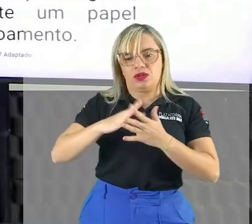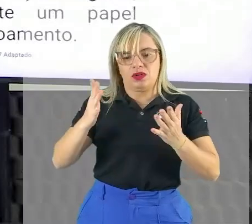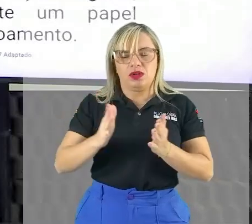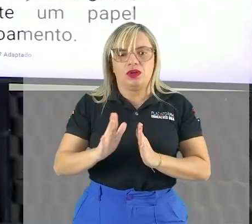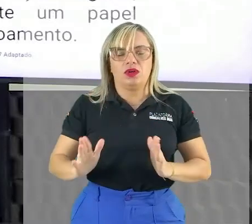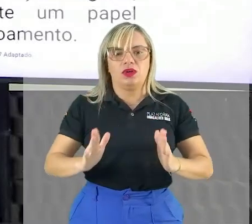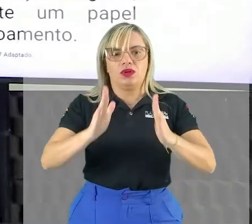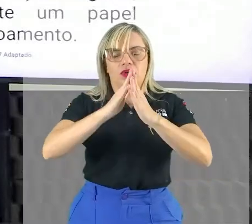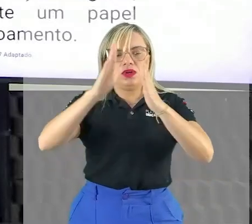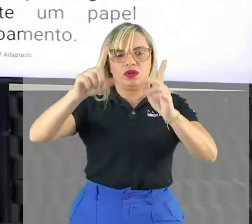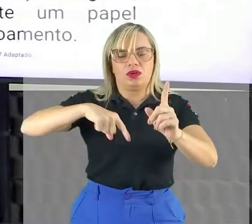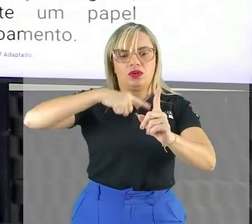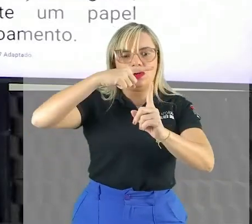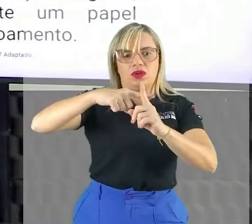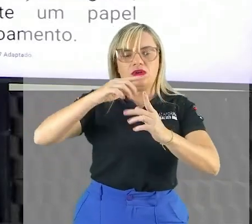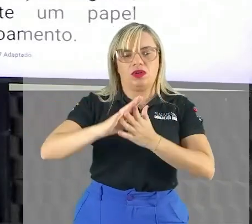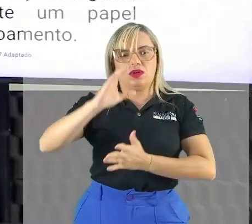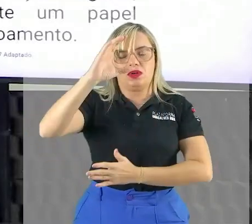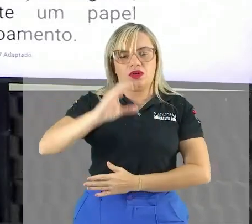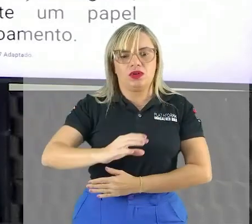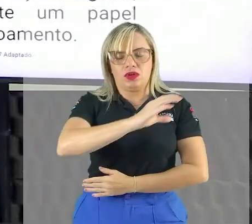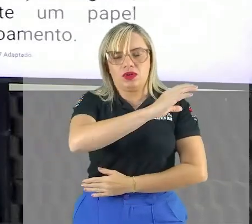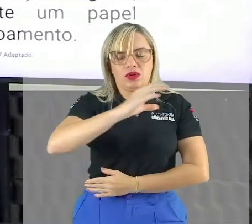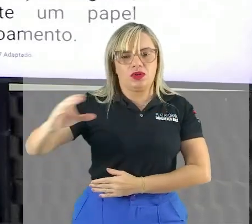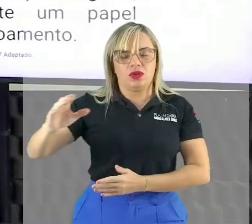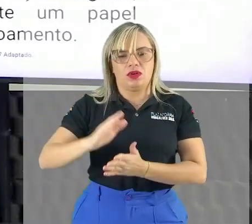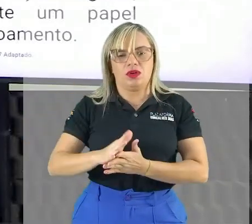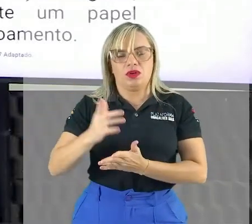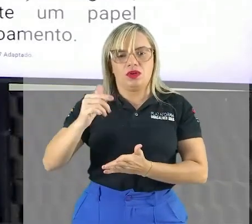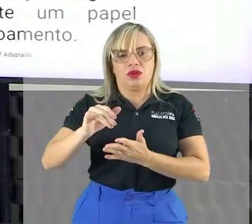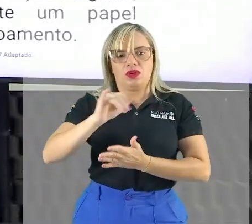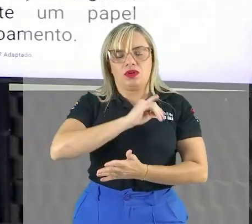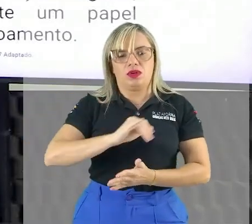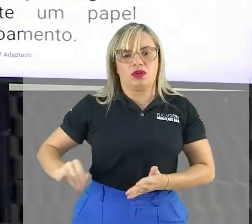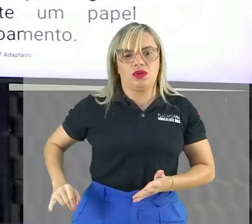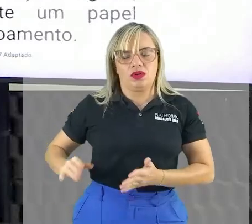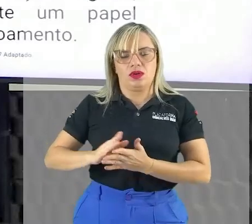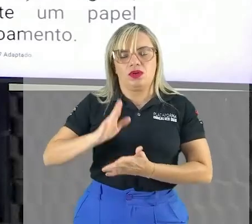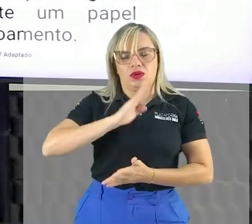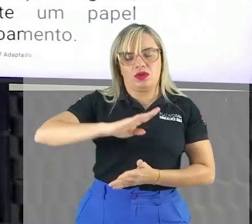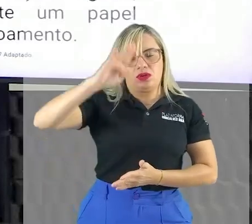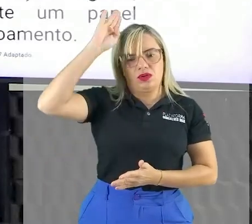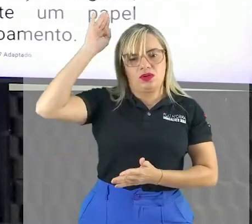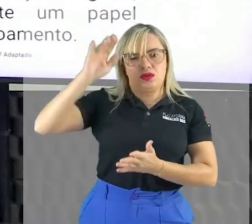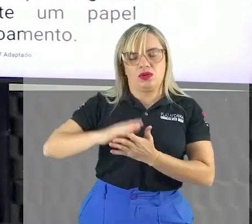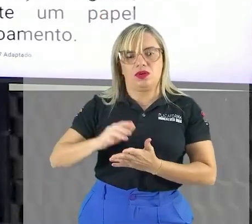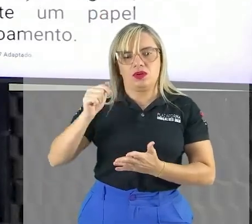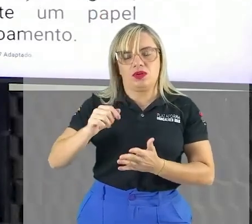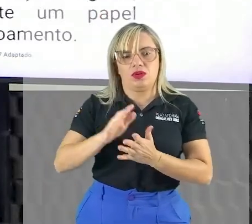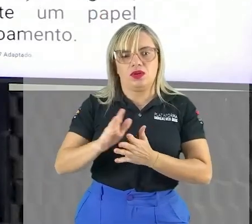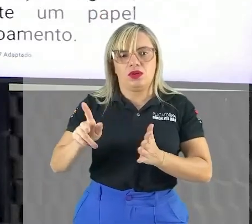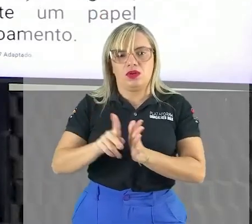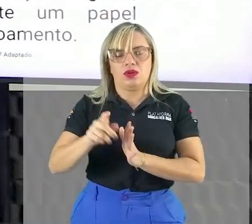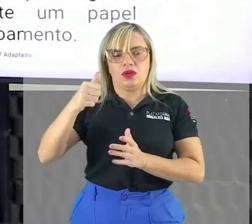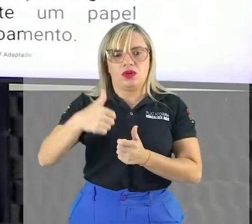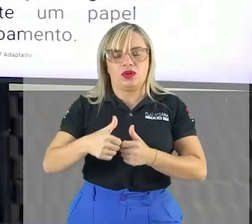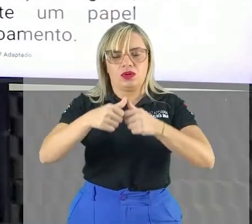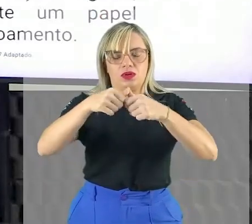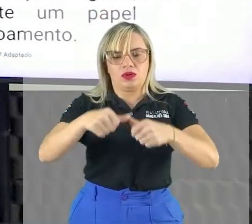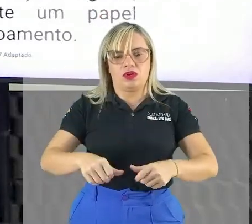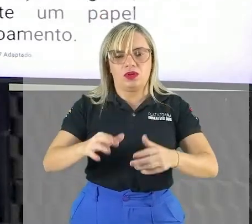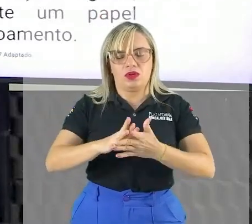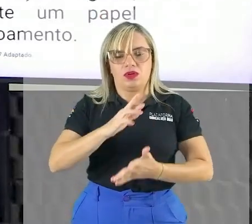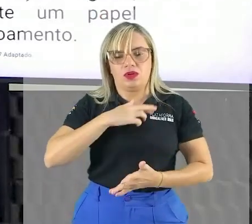Igreja Católica. Aquela igreja que o Império Romano olhou os judeus, trouxe para si e instituiu enquanto